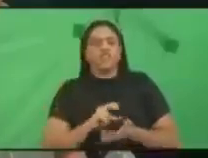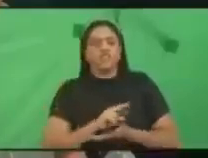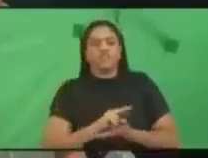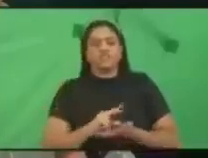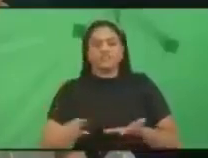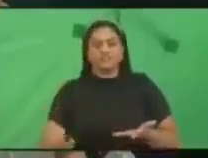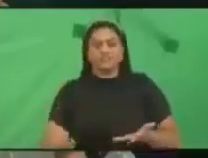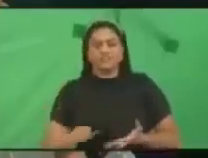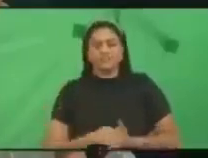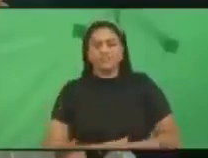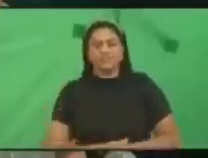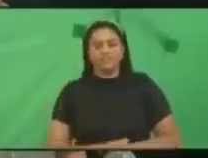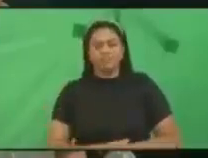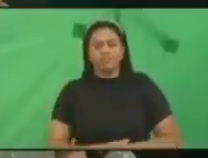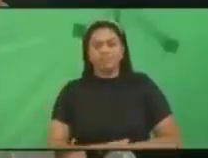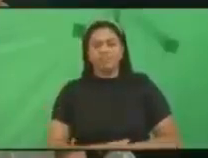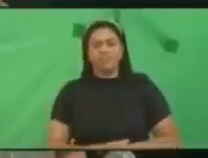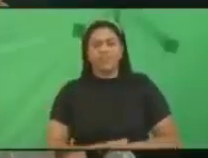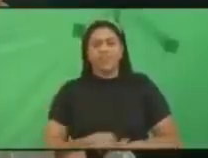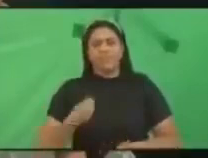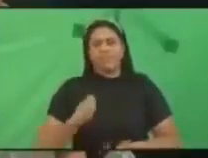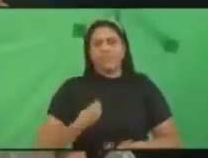As velhas formas de viver.